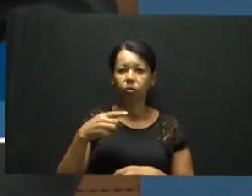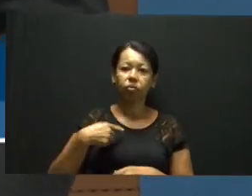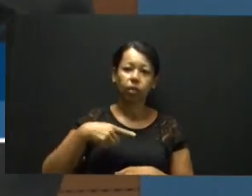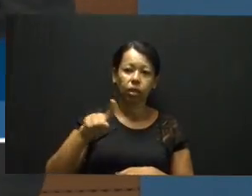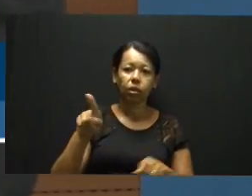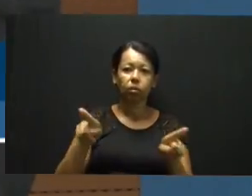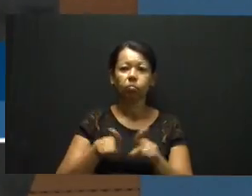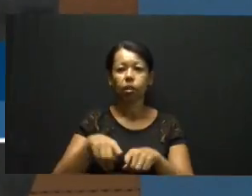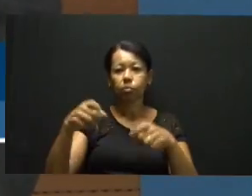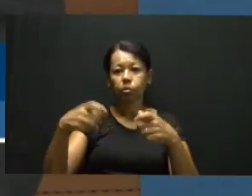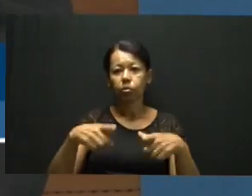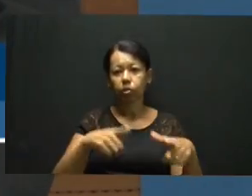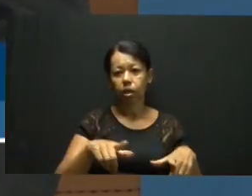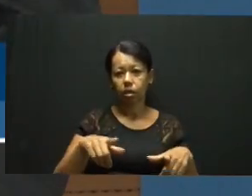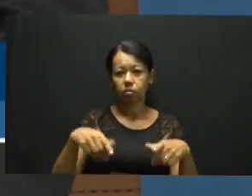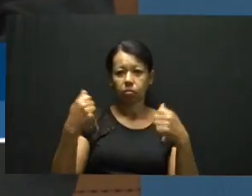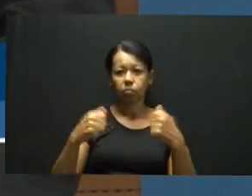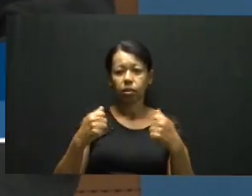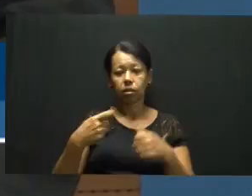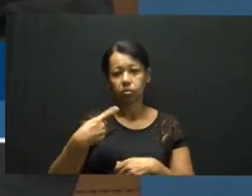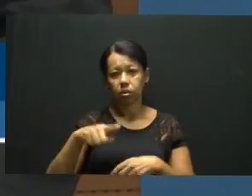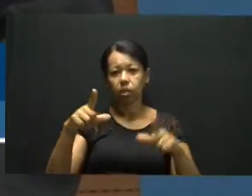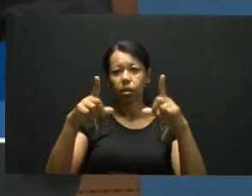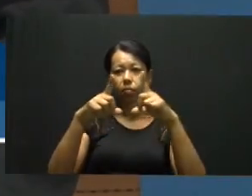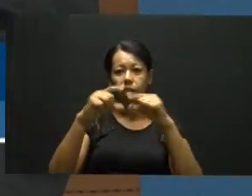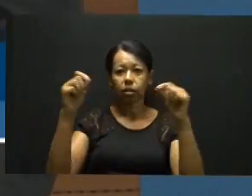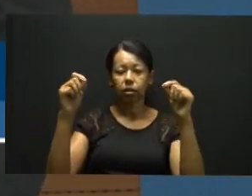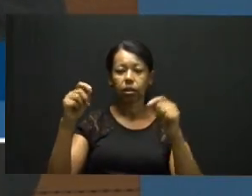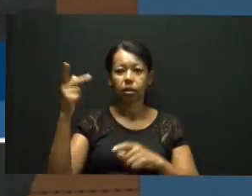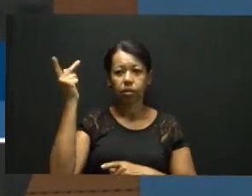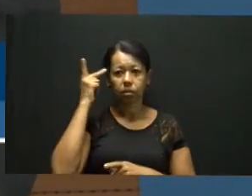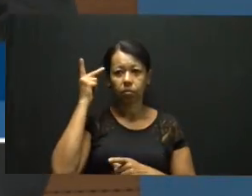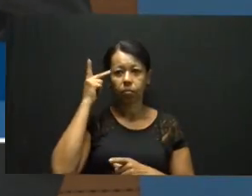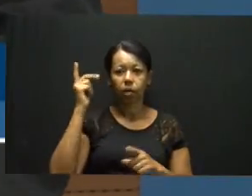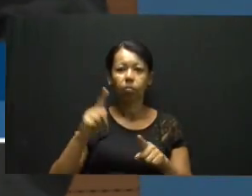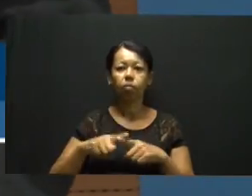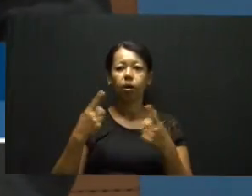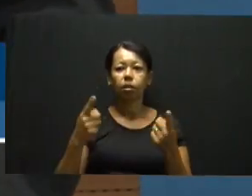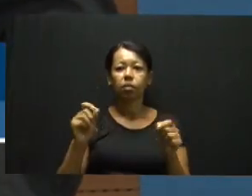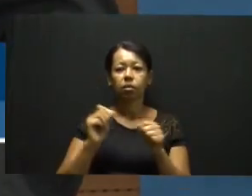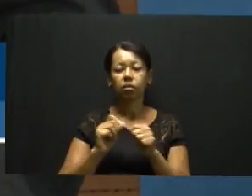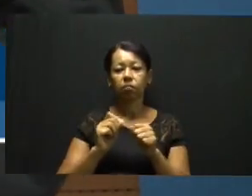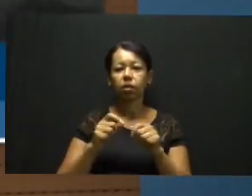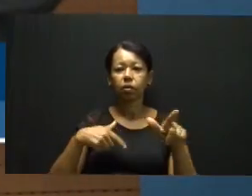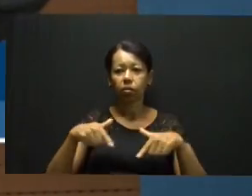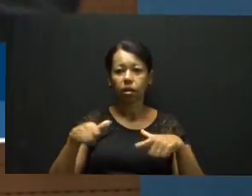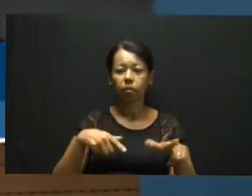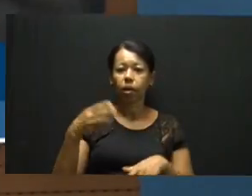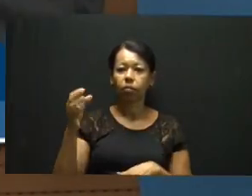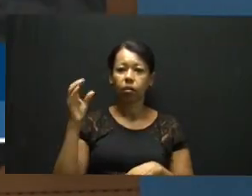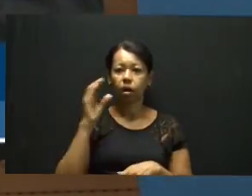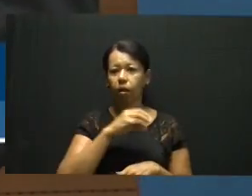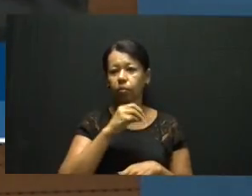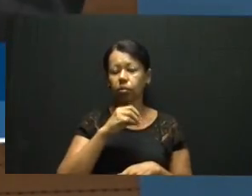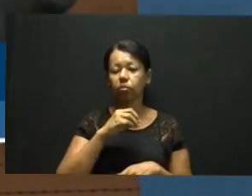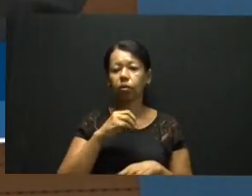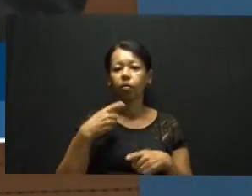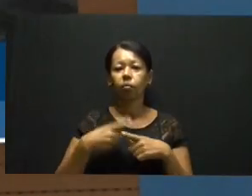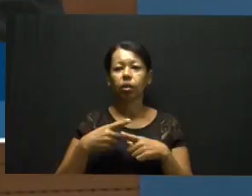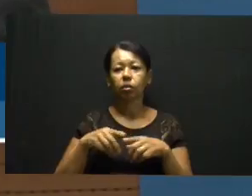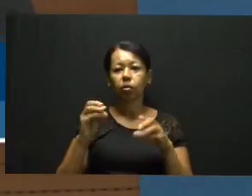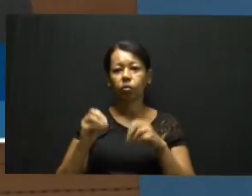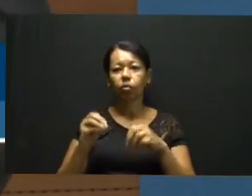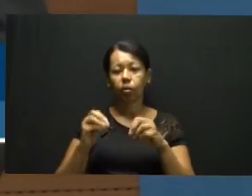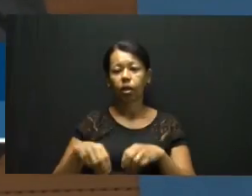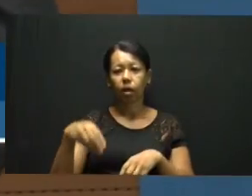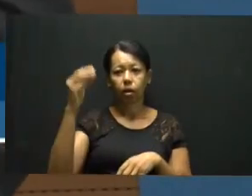que fizemos. Se for necessário ir até Brasília, de novo a São Paulo, mas que se resolva o problema em definitivo. Porque só colocar a culpa na